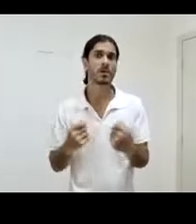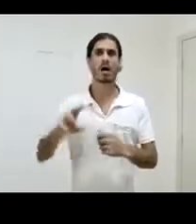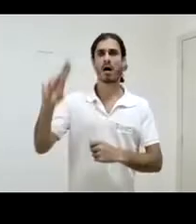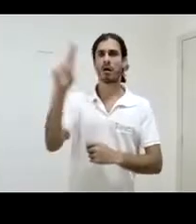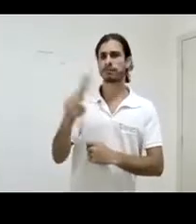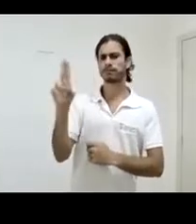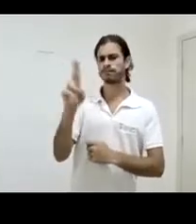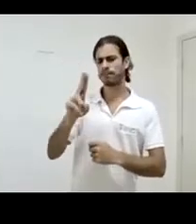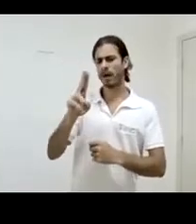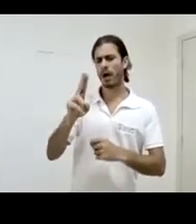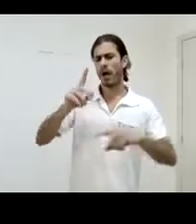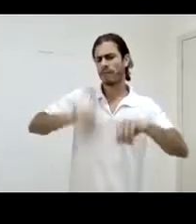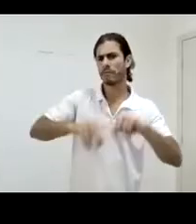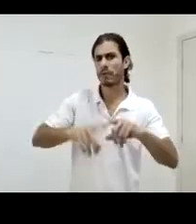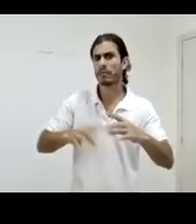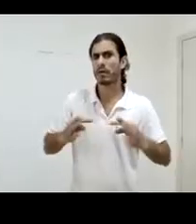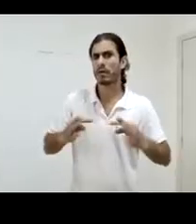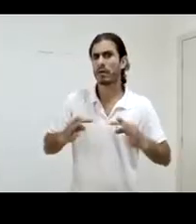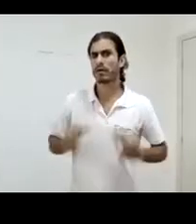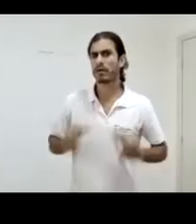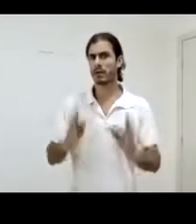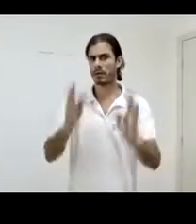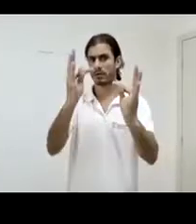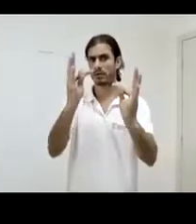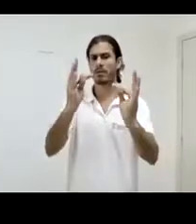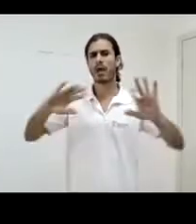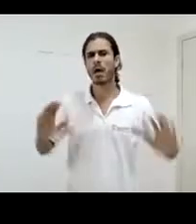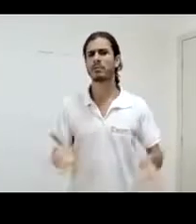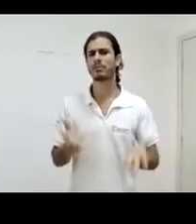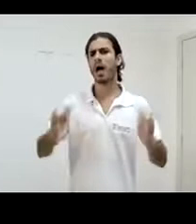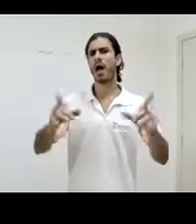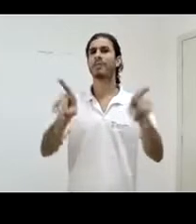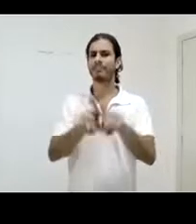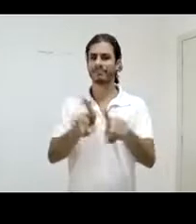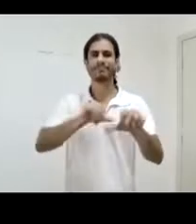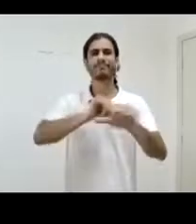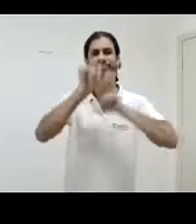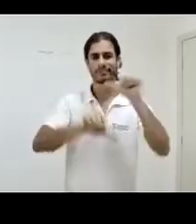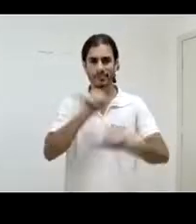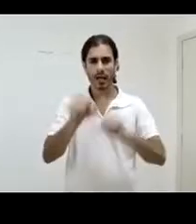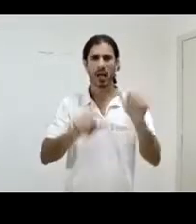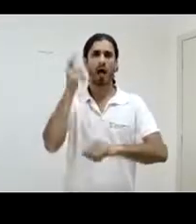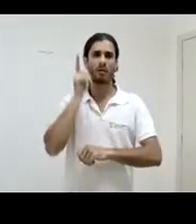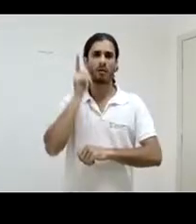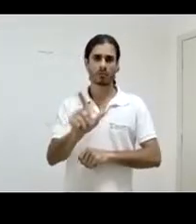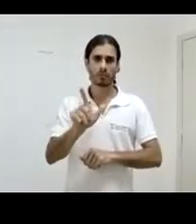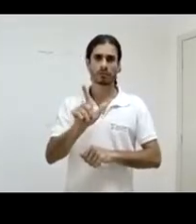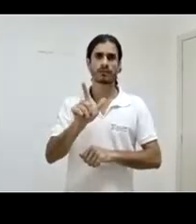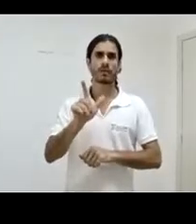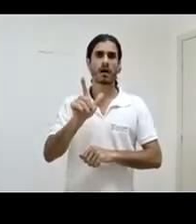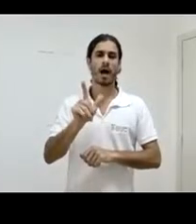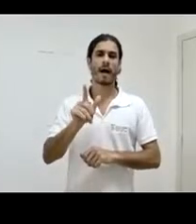por exemplo, para estimular e transformar a aprendizagem do idioma, que no caso é o inglês. Então, na metodologia,